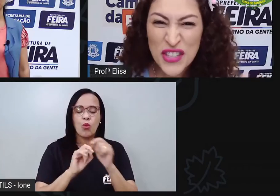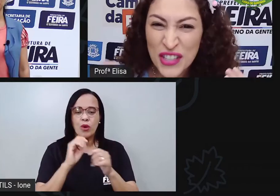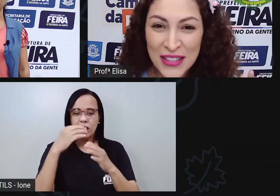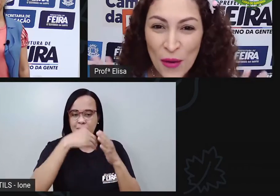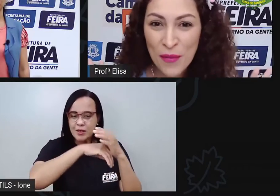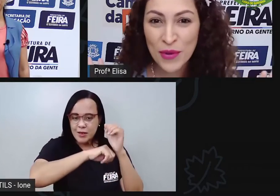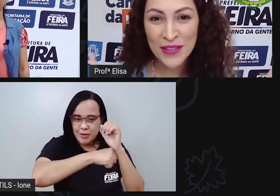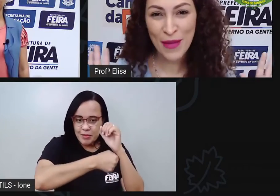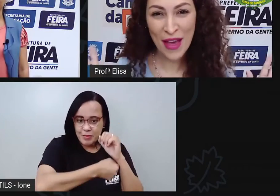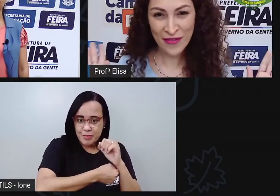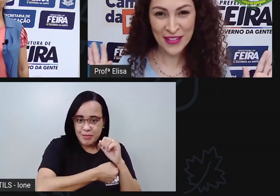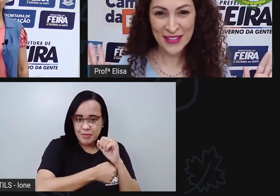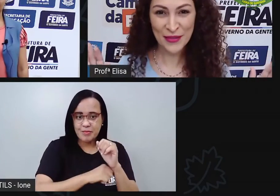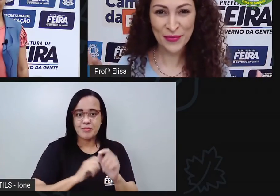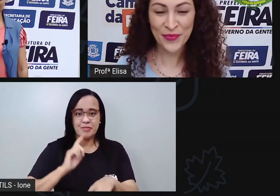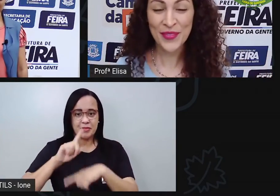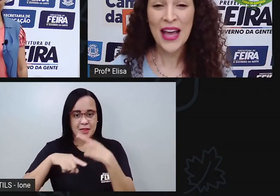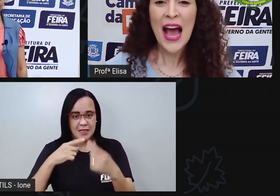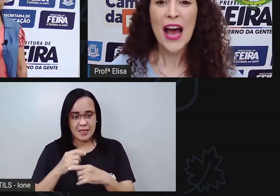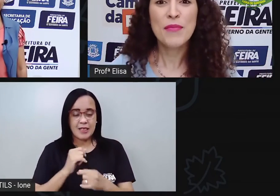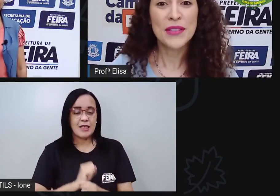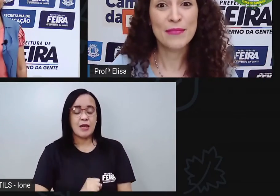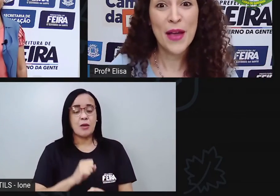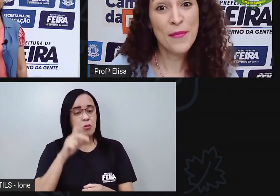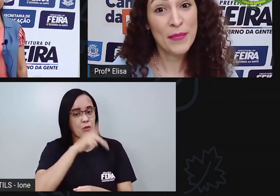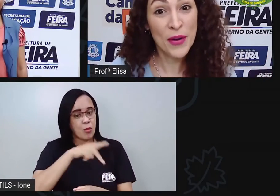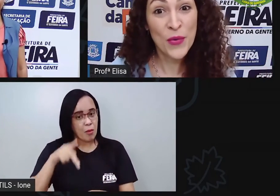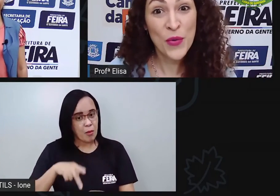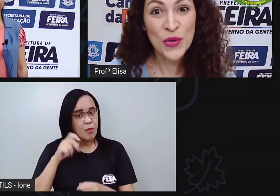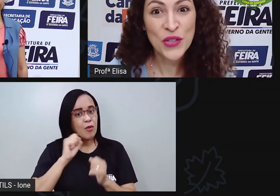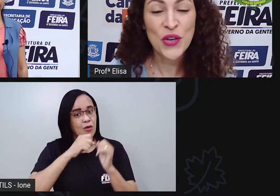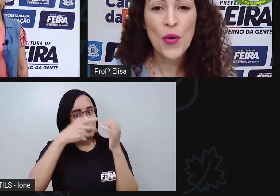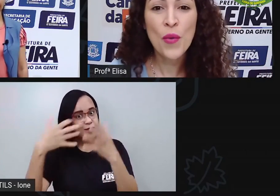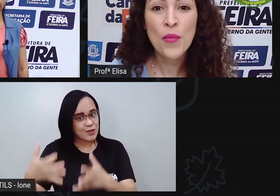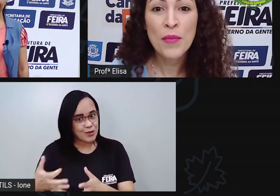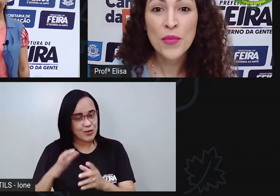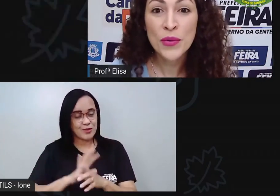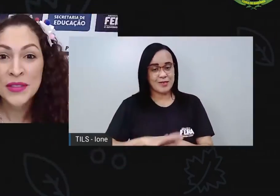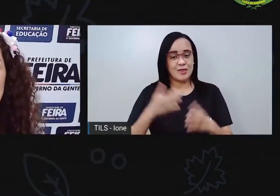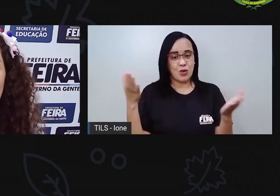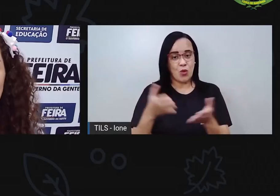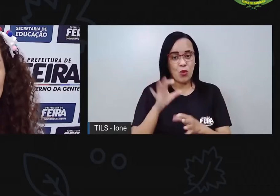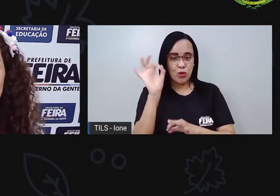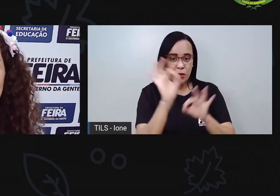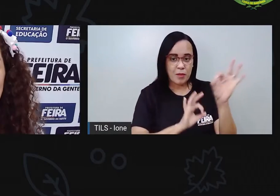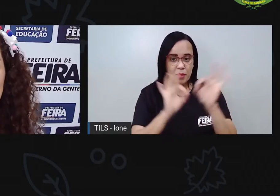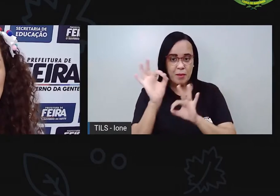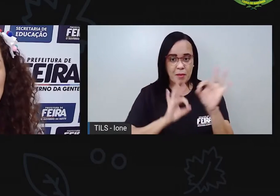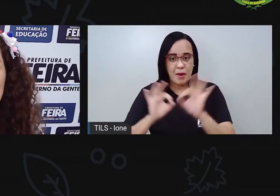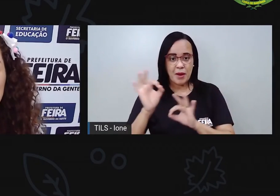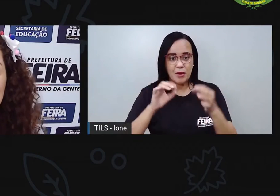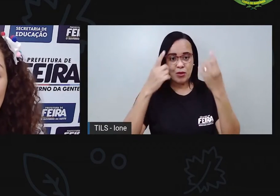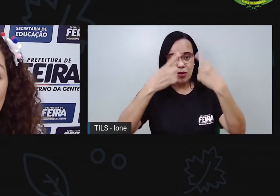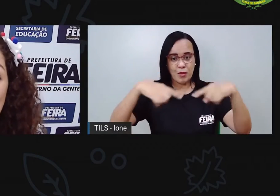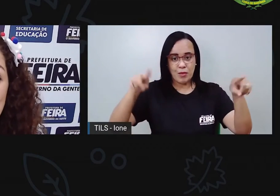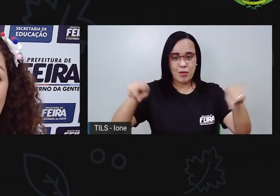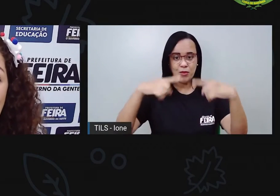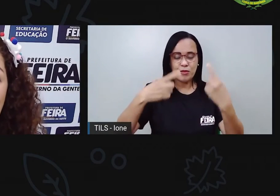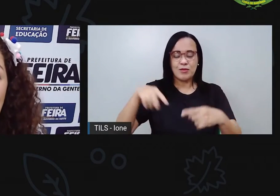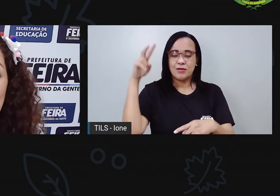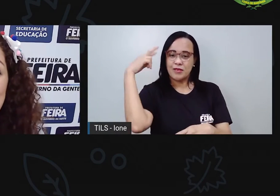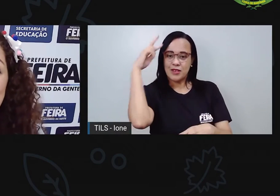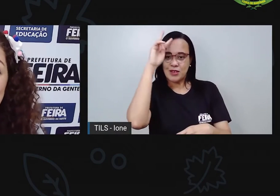eu vou adiantar o que a próxima ela vai fazer né preparou hoje uma música e Uma